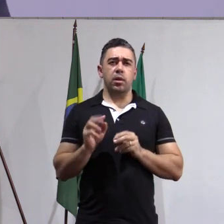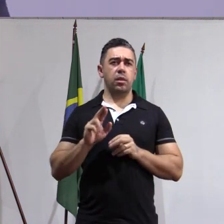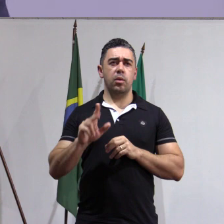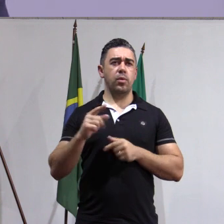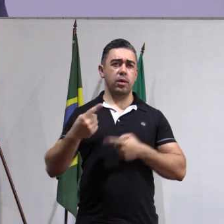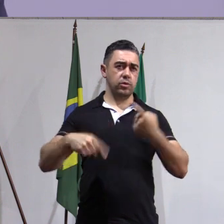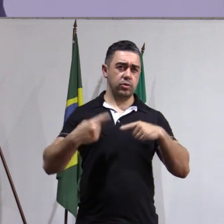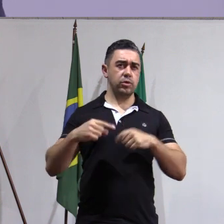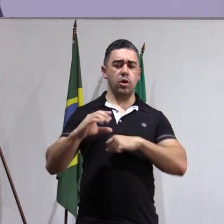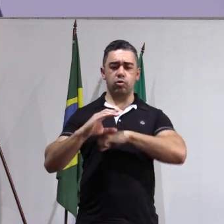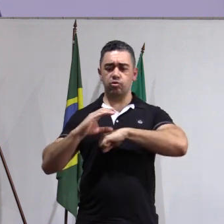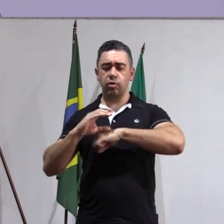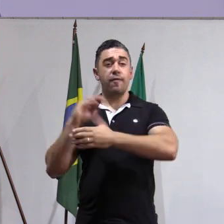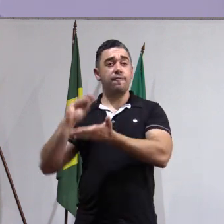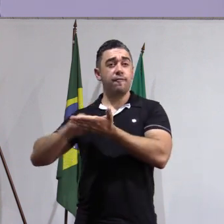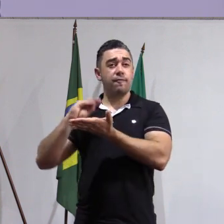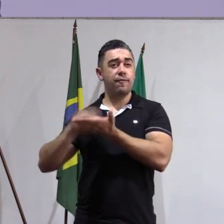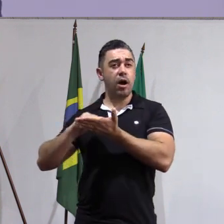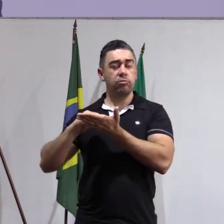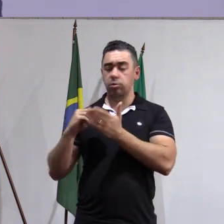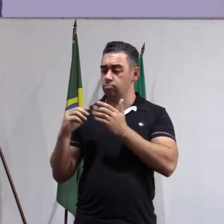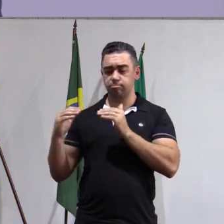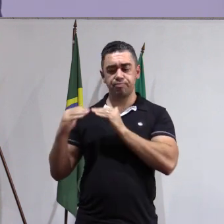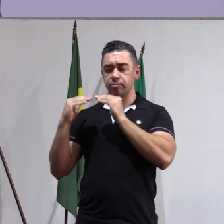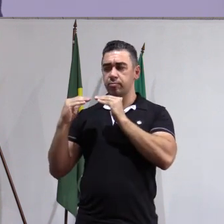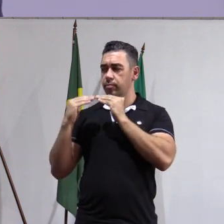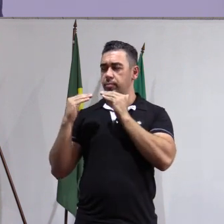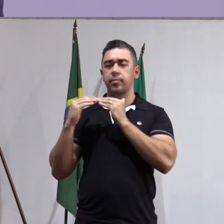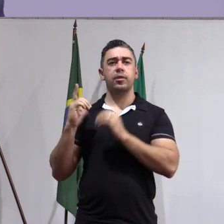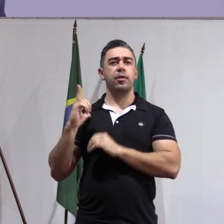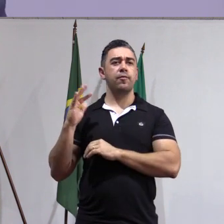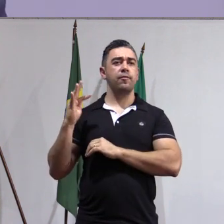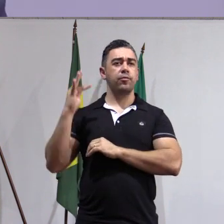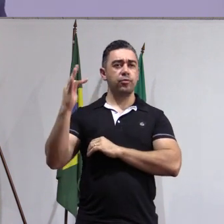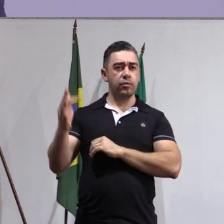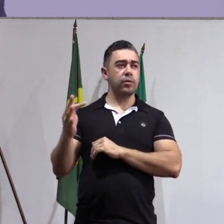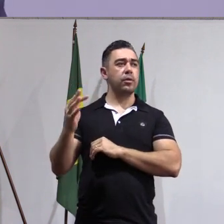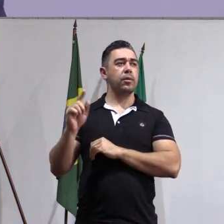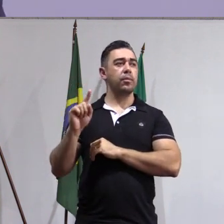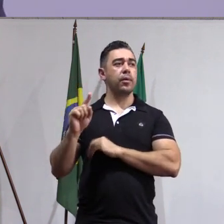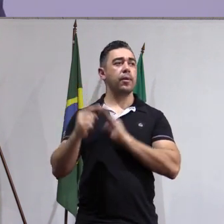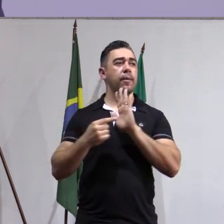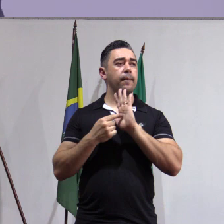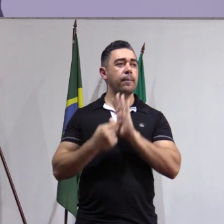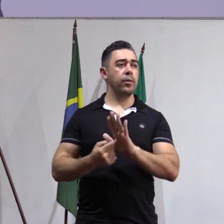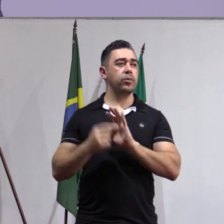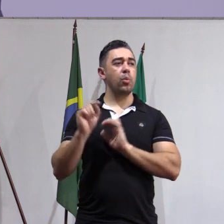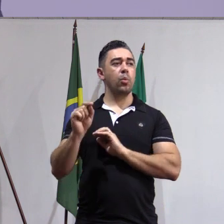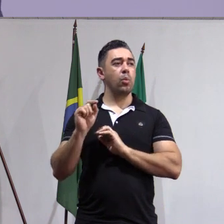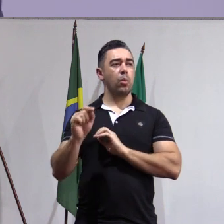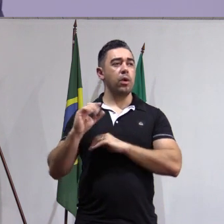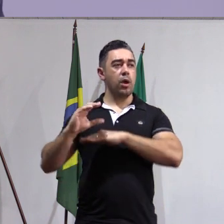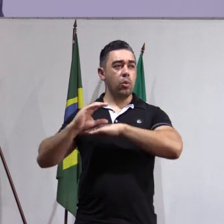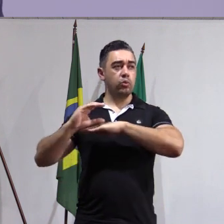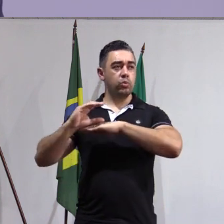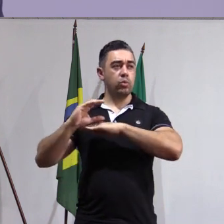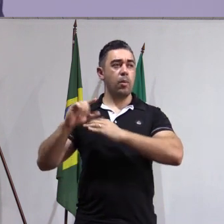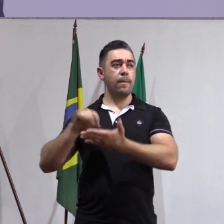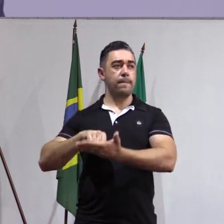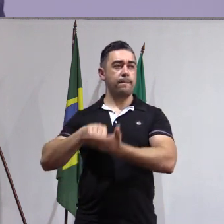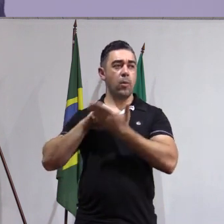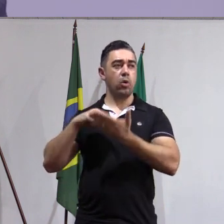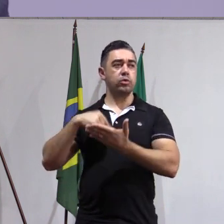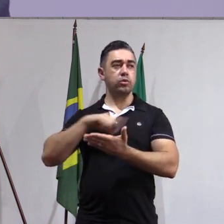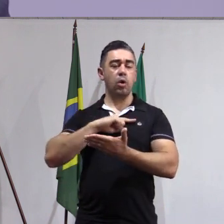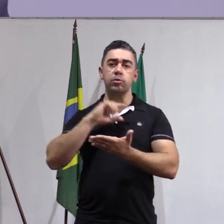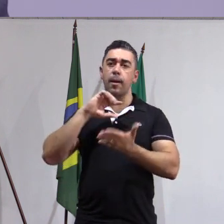discutir a constitucionalidade ou a inconstitucionalidade do Futura-se, mas para mostrar o que a Constituição coloca como marcos